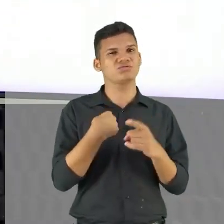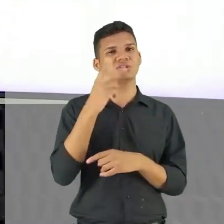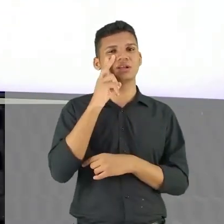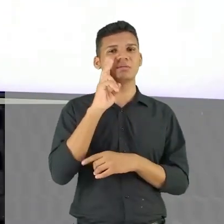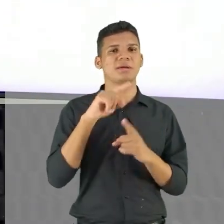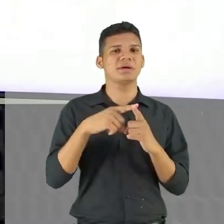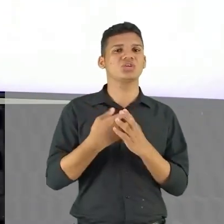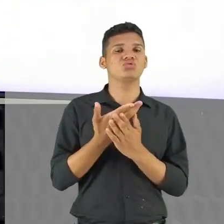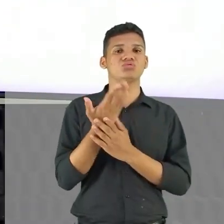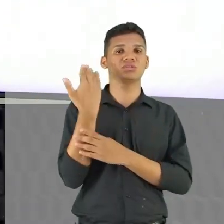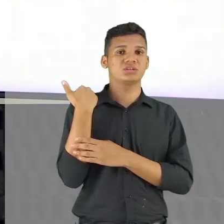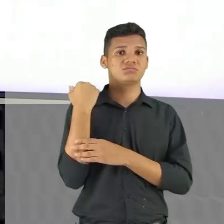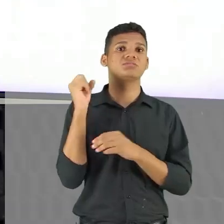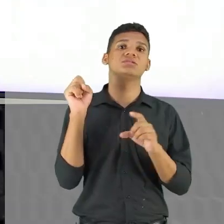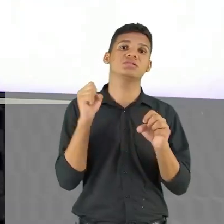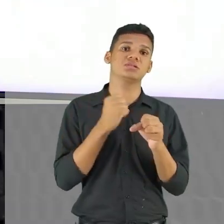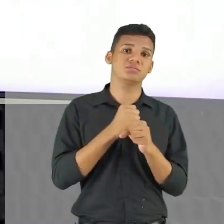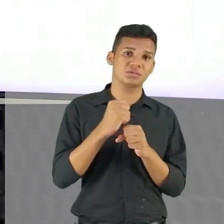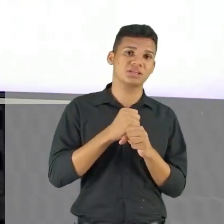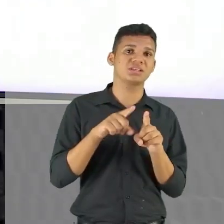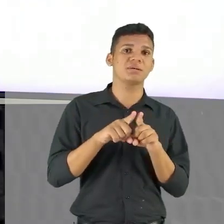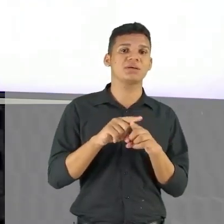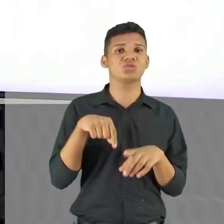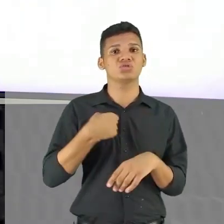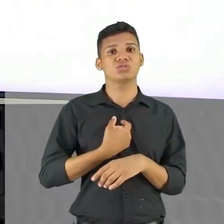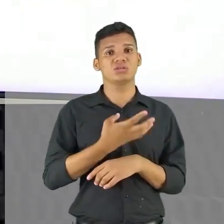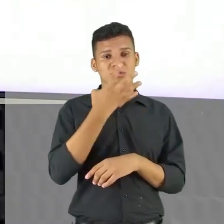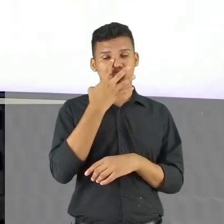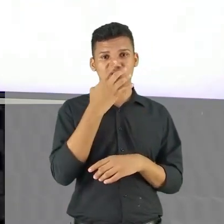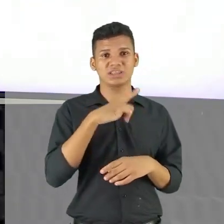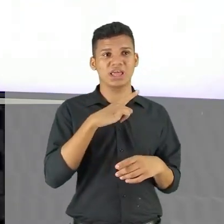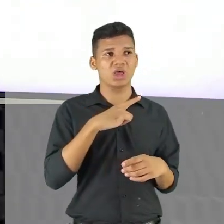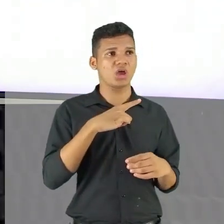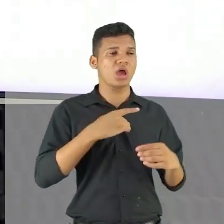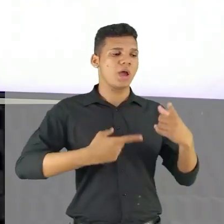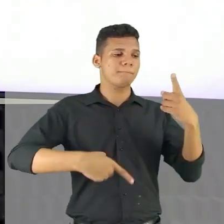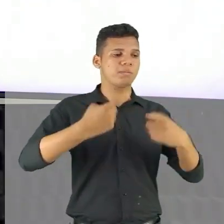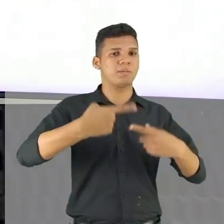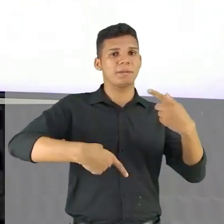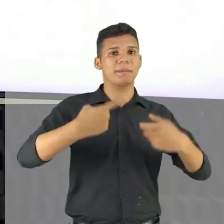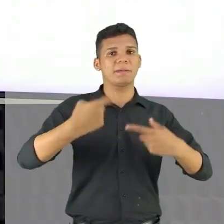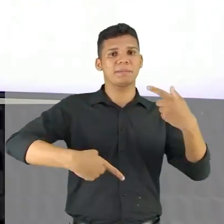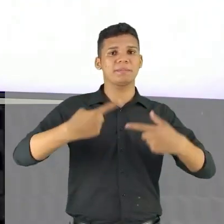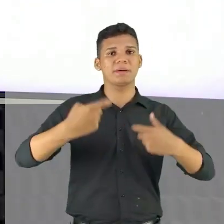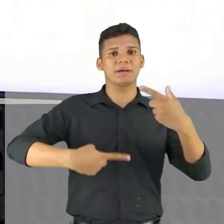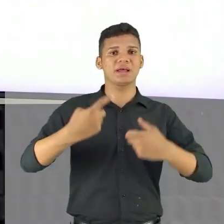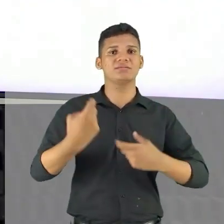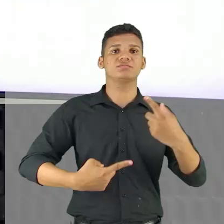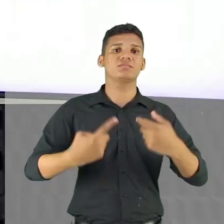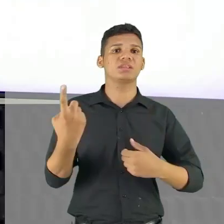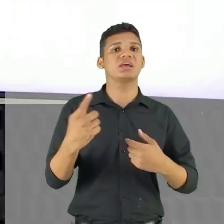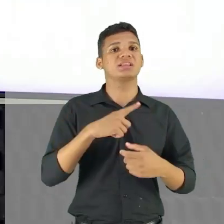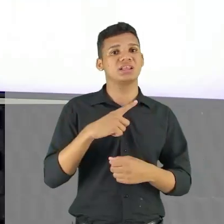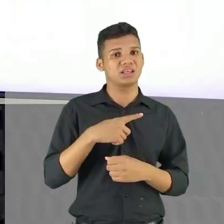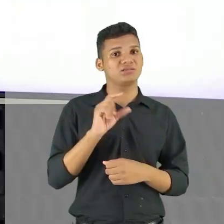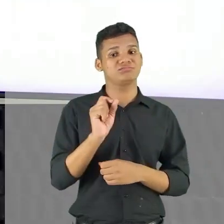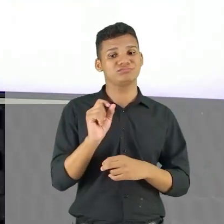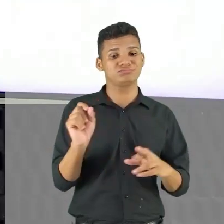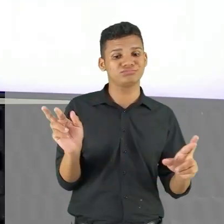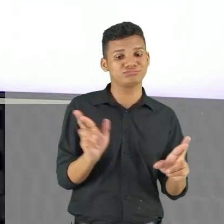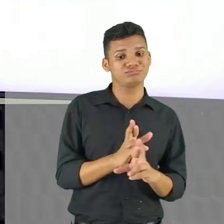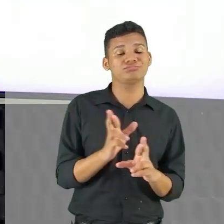que do ano passado e este ano a gente assistiu um confronto direto entre essas duas grandes